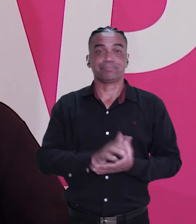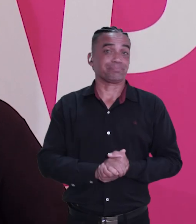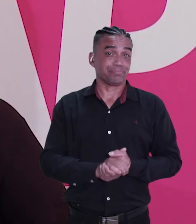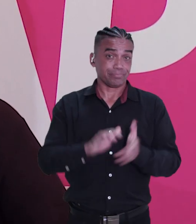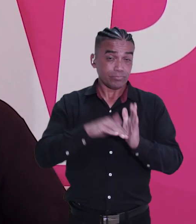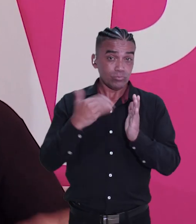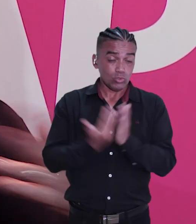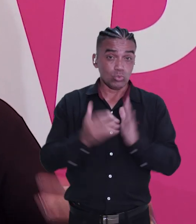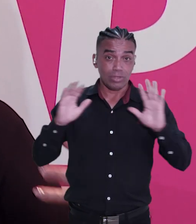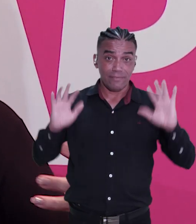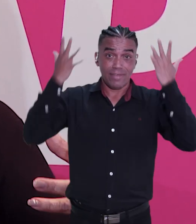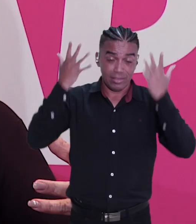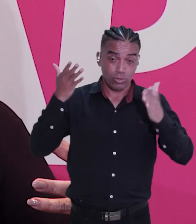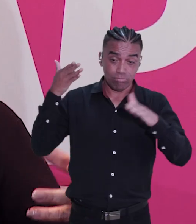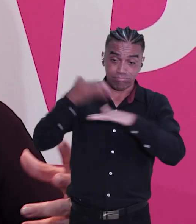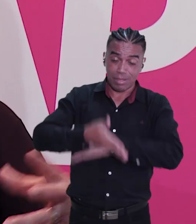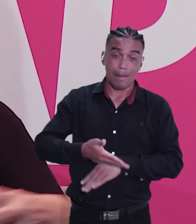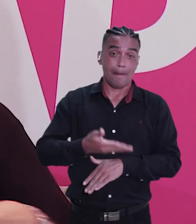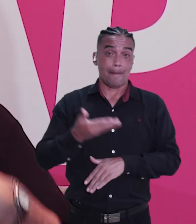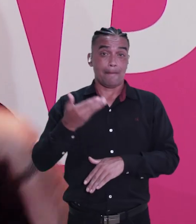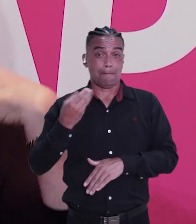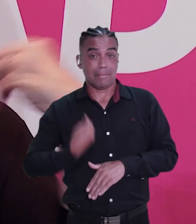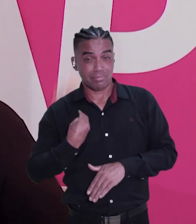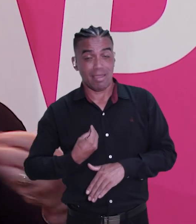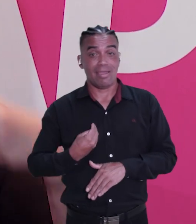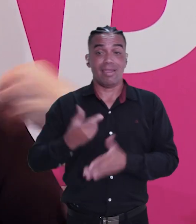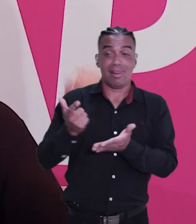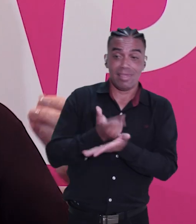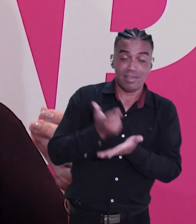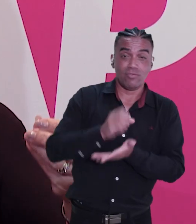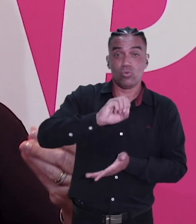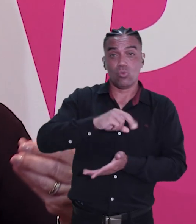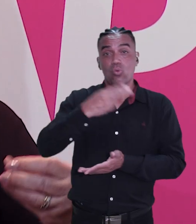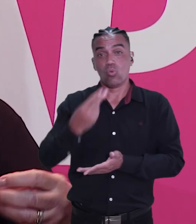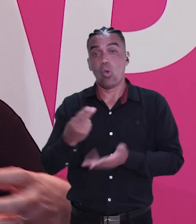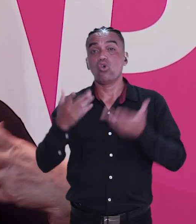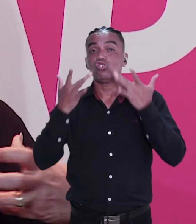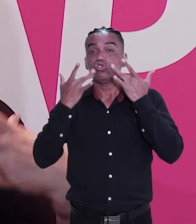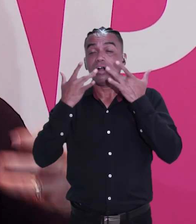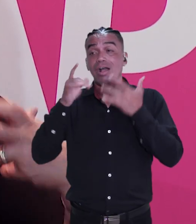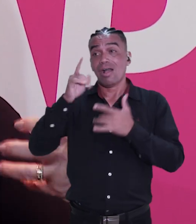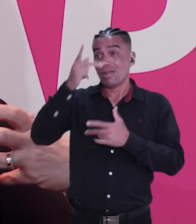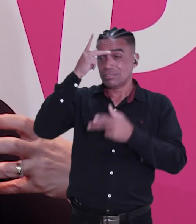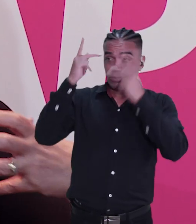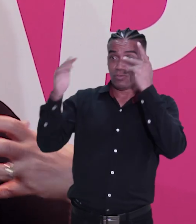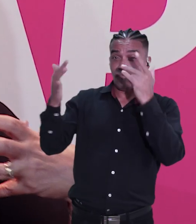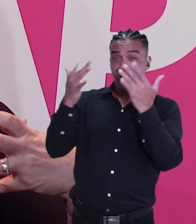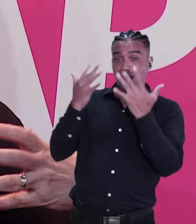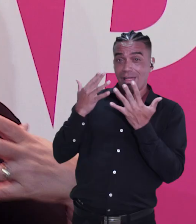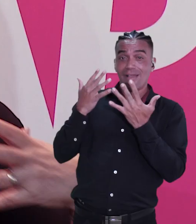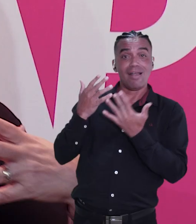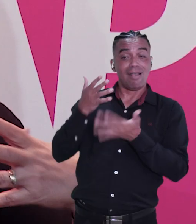impressionante. E em todos esses eventos dos quais eu participei, com o livro ou com a peça, as pessoas vinham